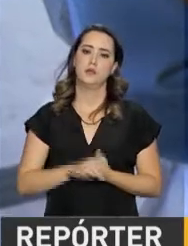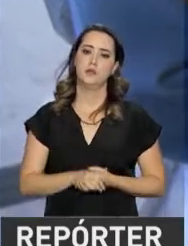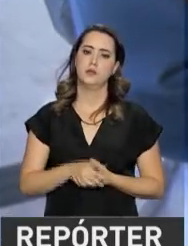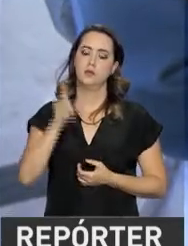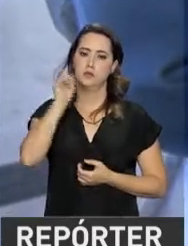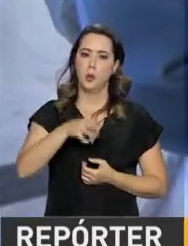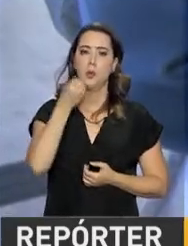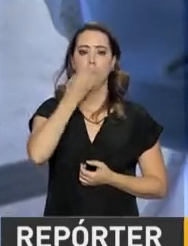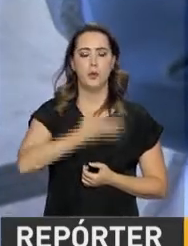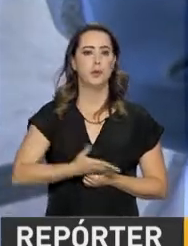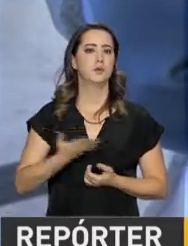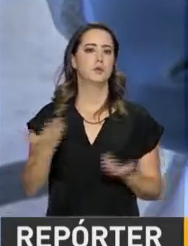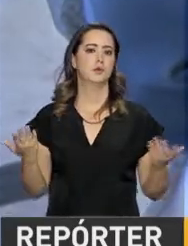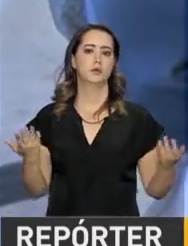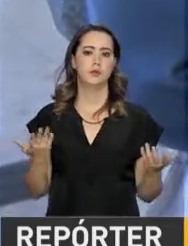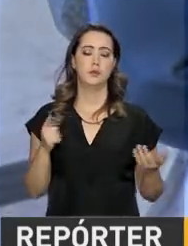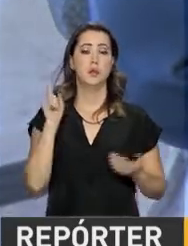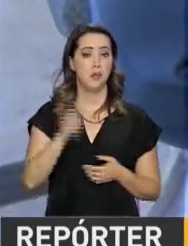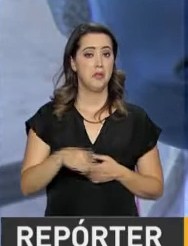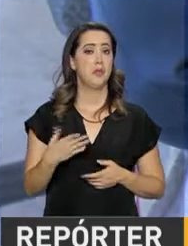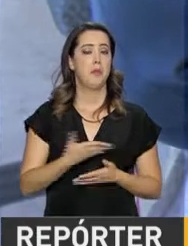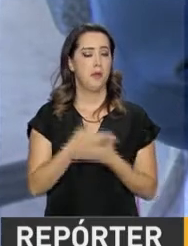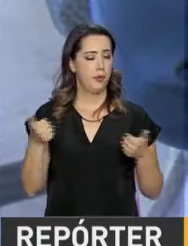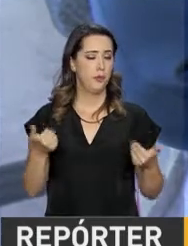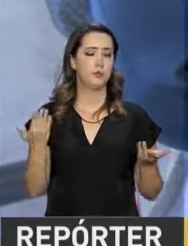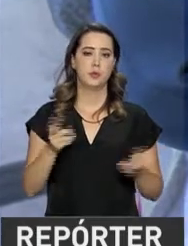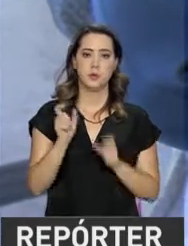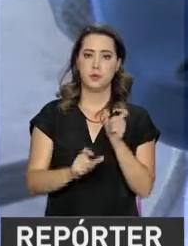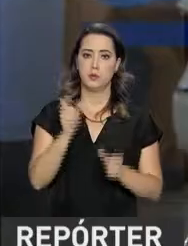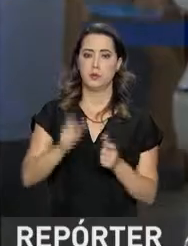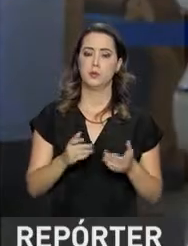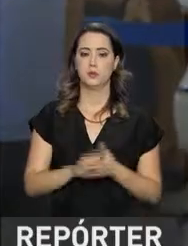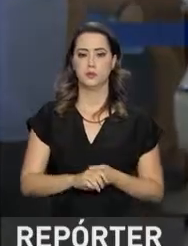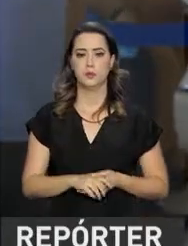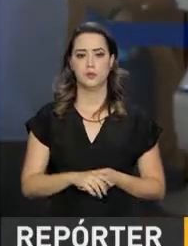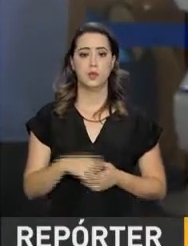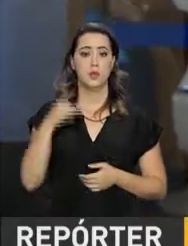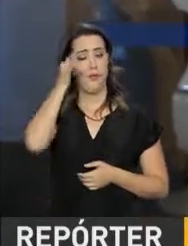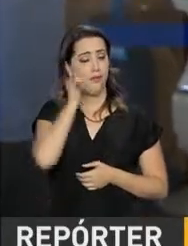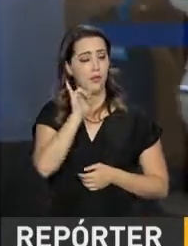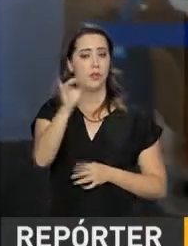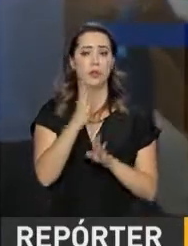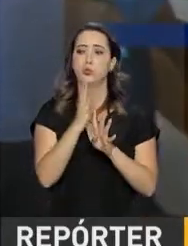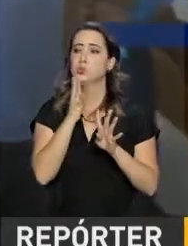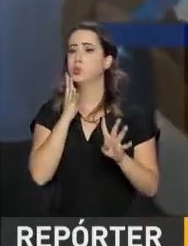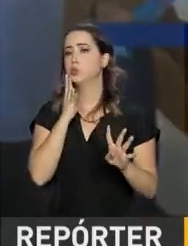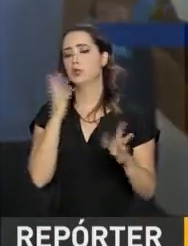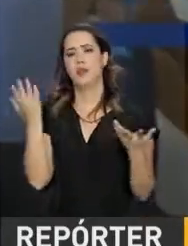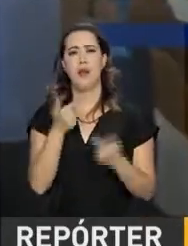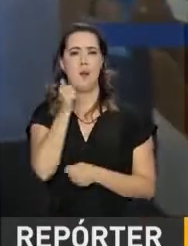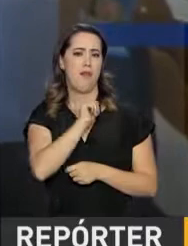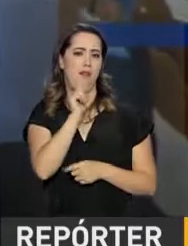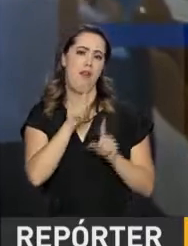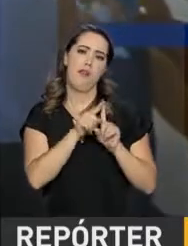acho boa mel acho que vai adiantar um pouco mais poucas pessoas né a gente evita está na briga nessa fila ainda mais a mulher